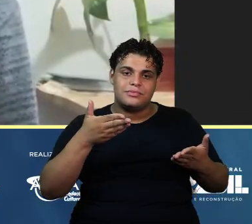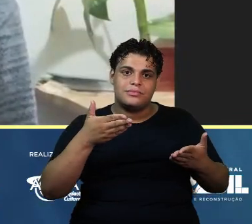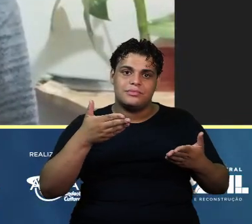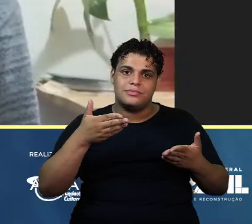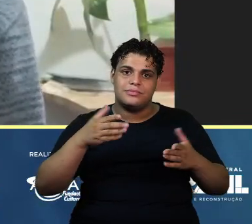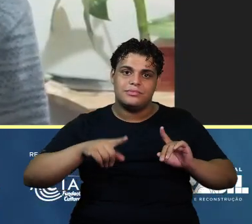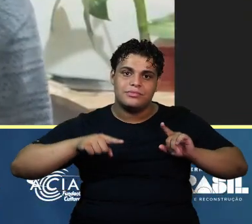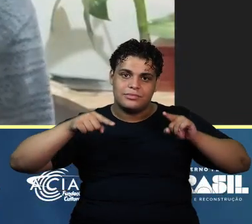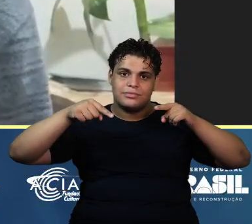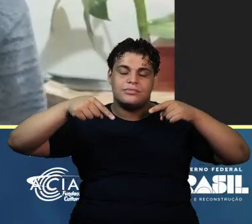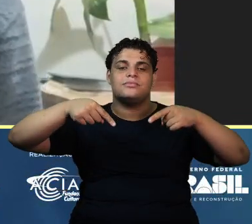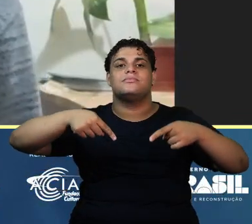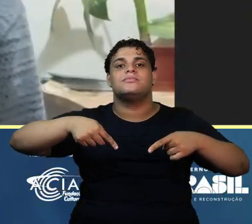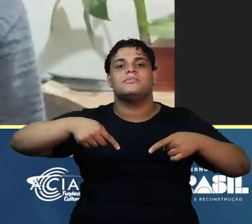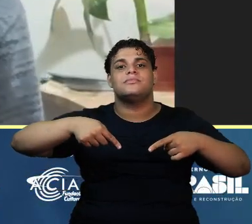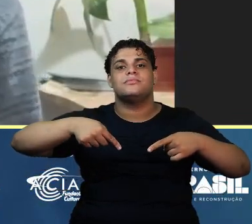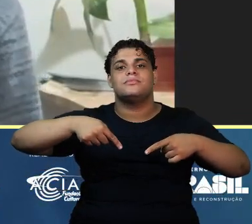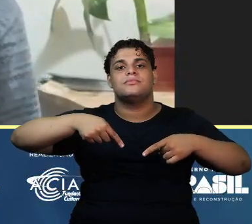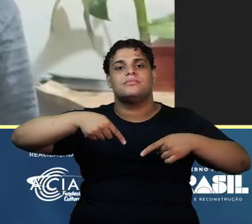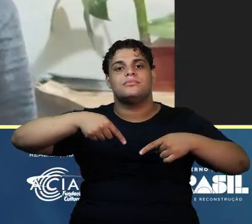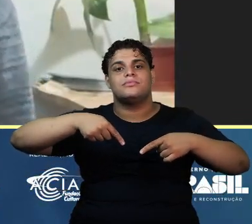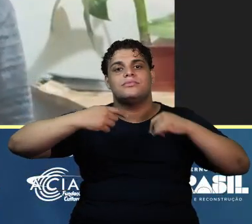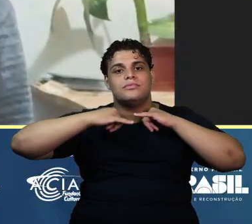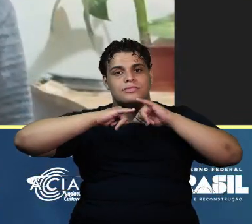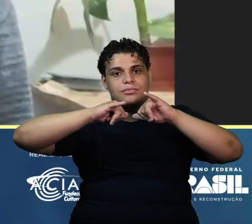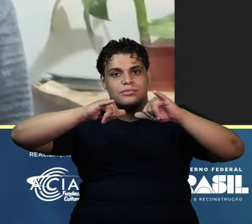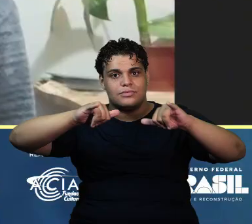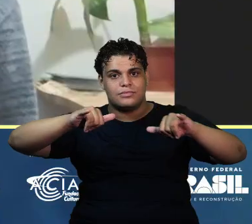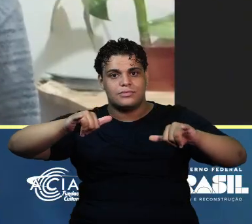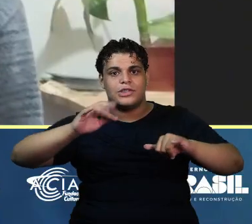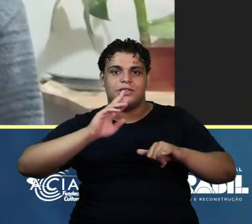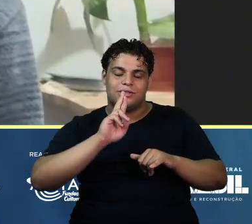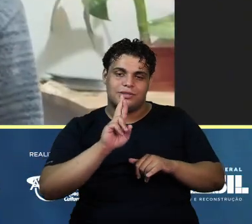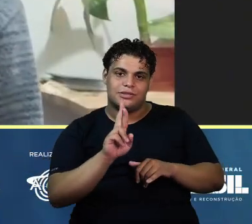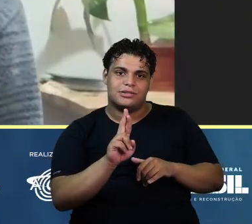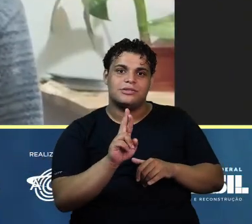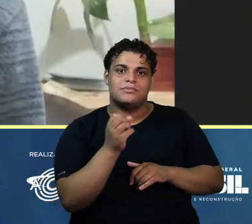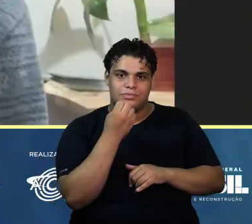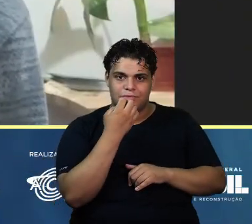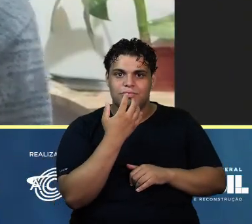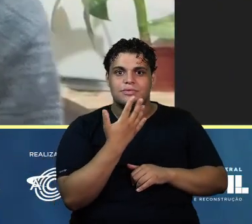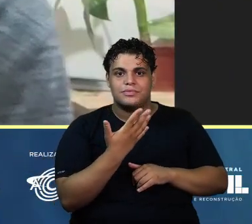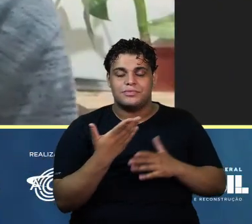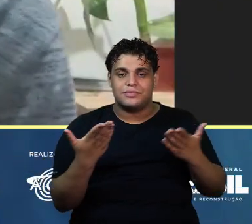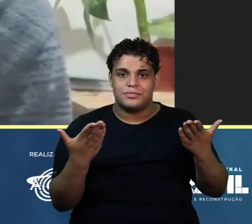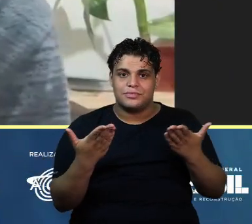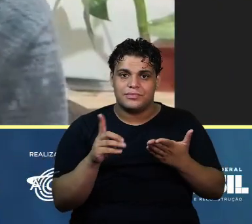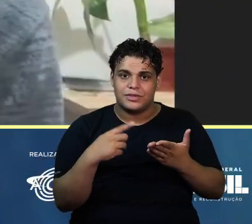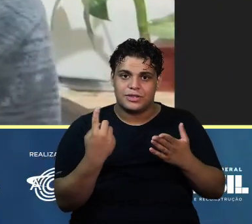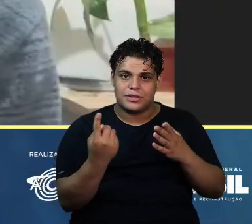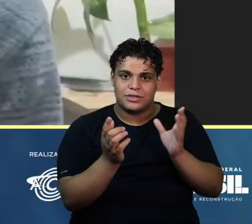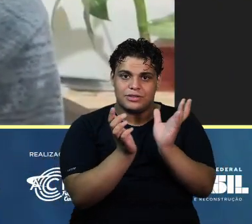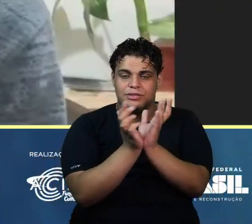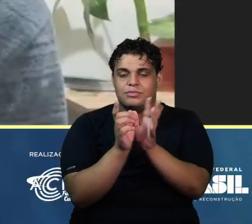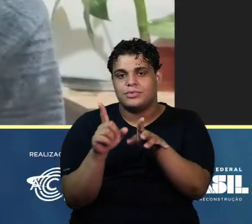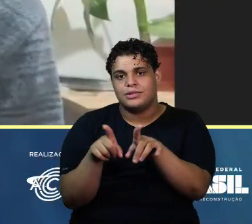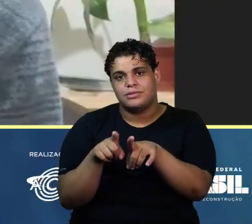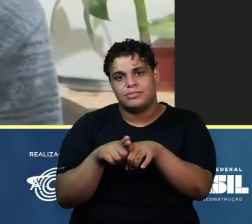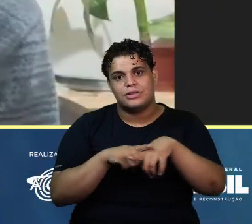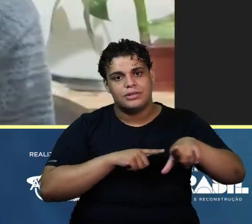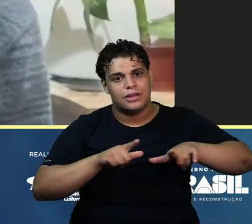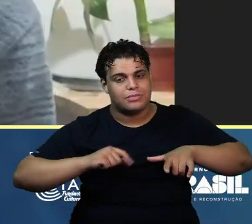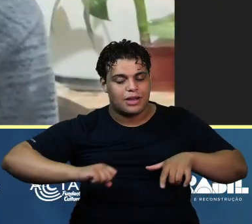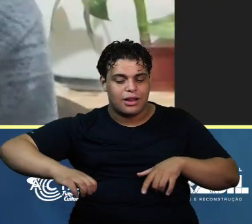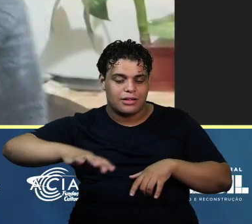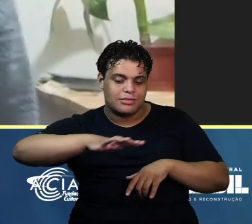de fato, promovam resultados significativos, né? Então, nosso grupo também trabalha nessa área, é